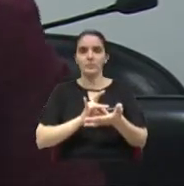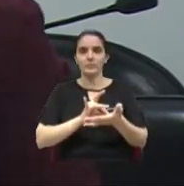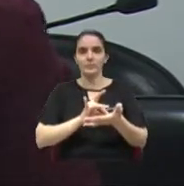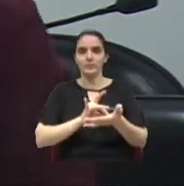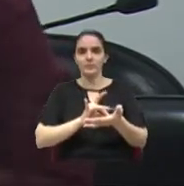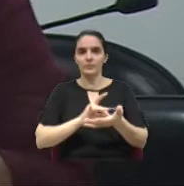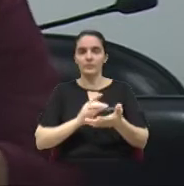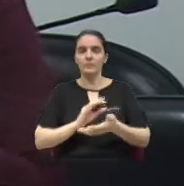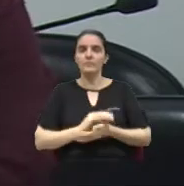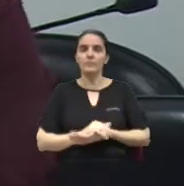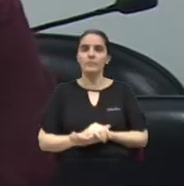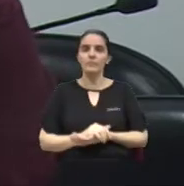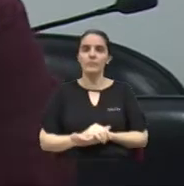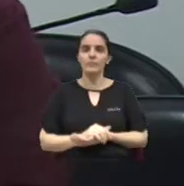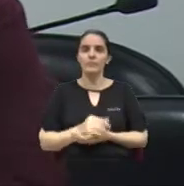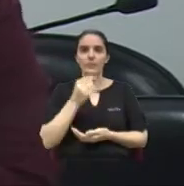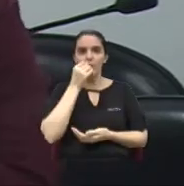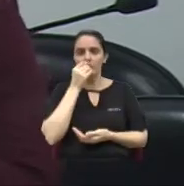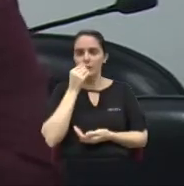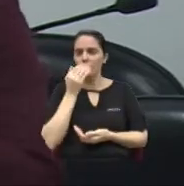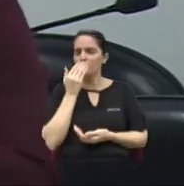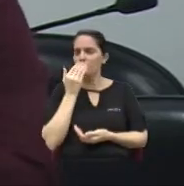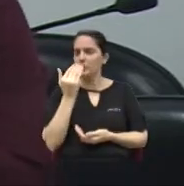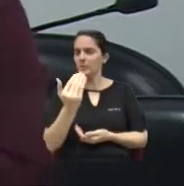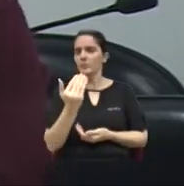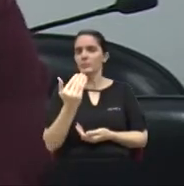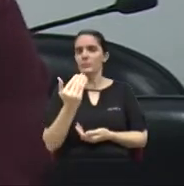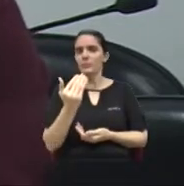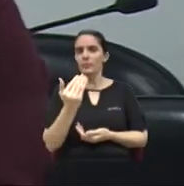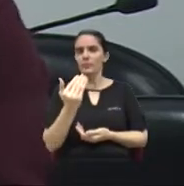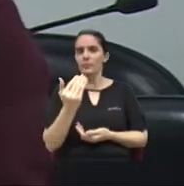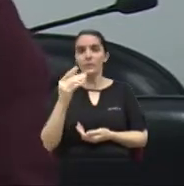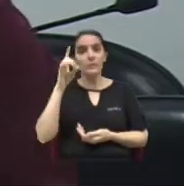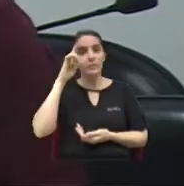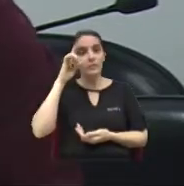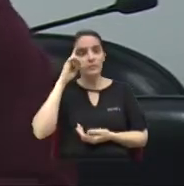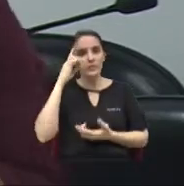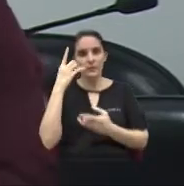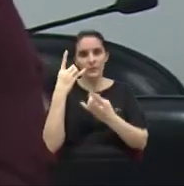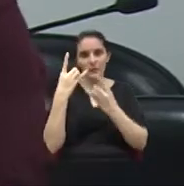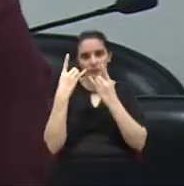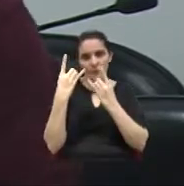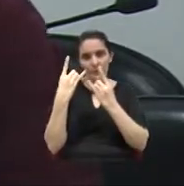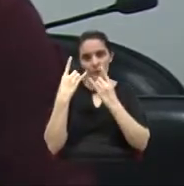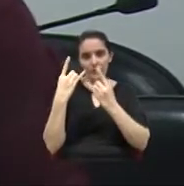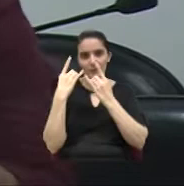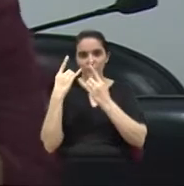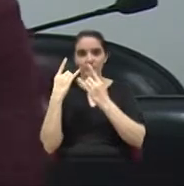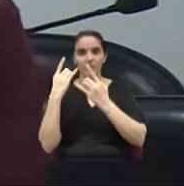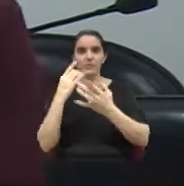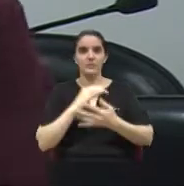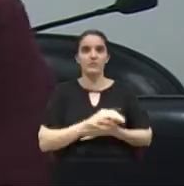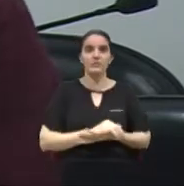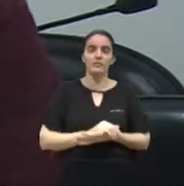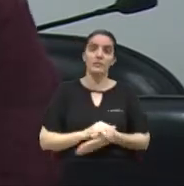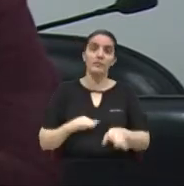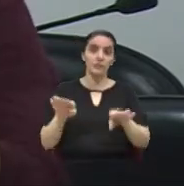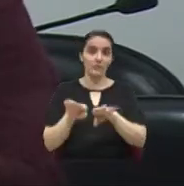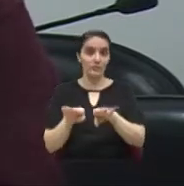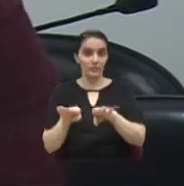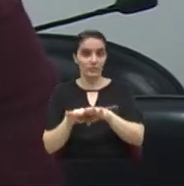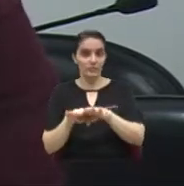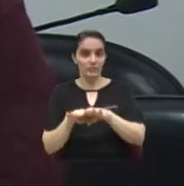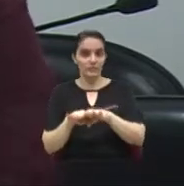os esforços. Quero fazer um apelo à vereadora, que no dia do rock, né, no dia desse evento, também traga o